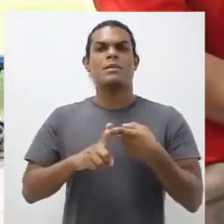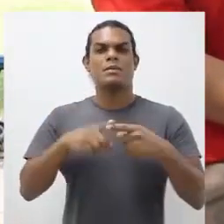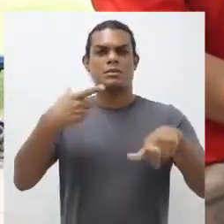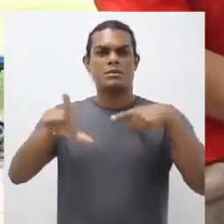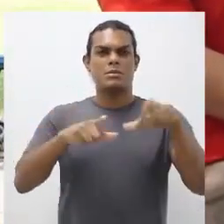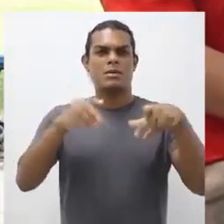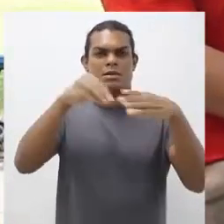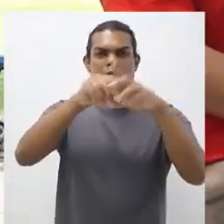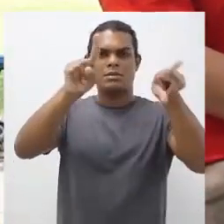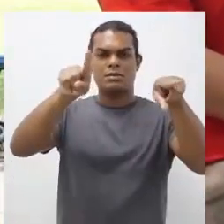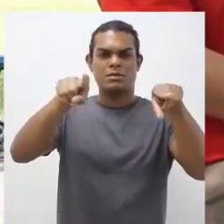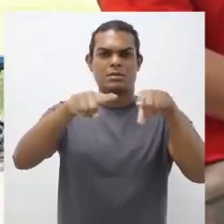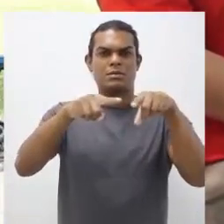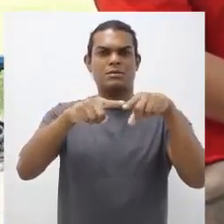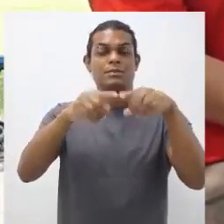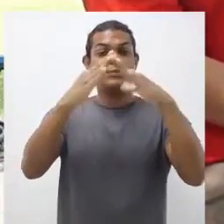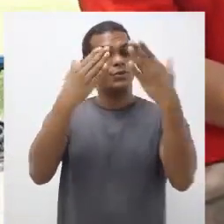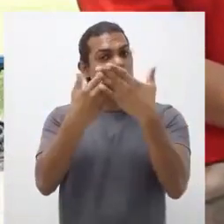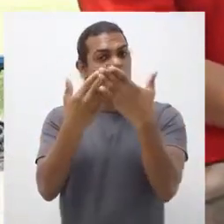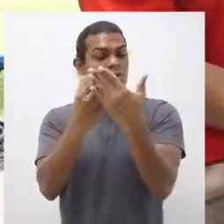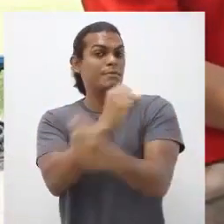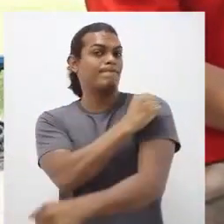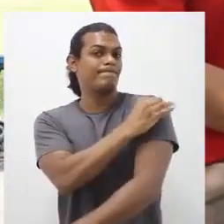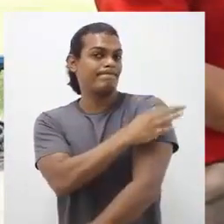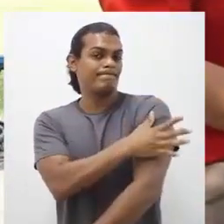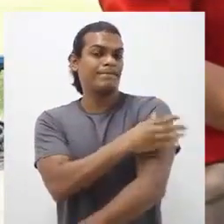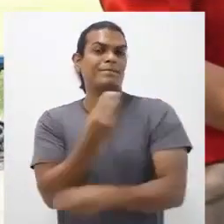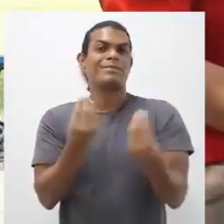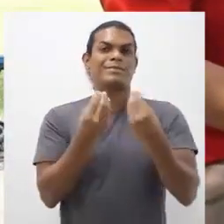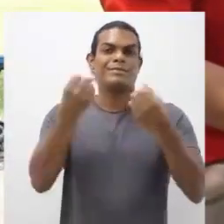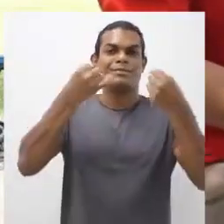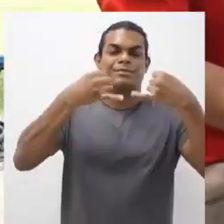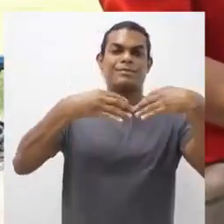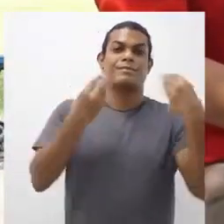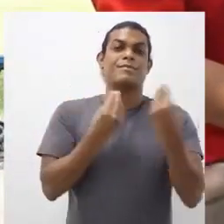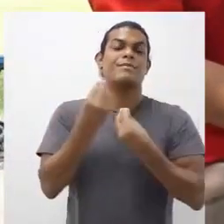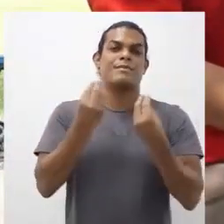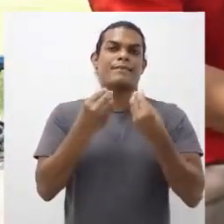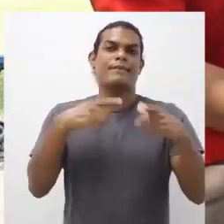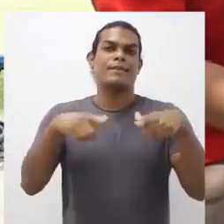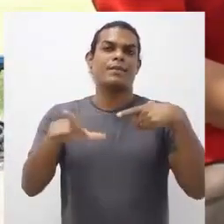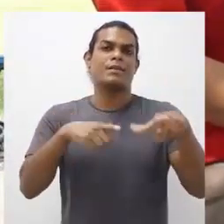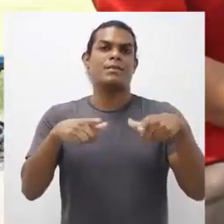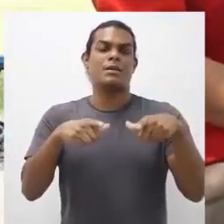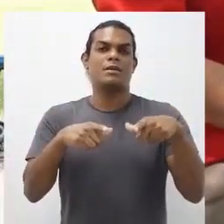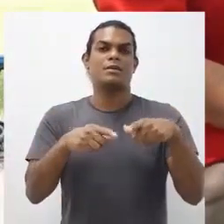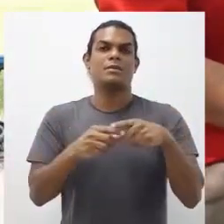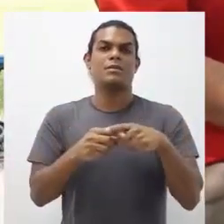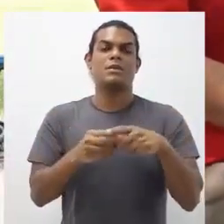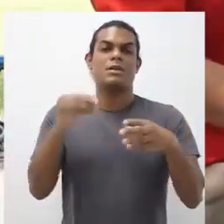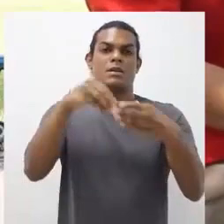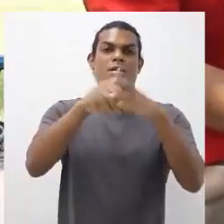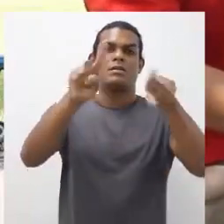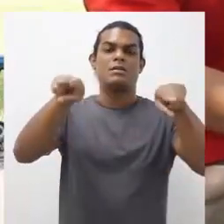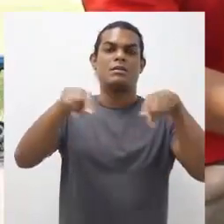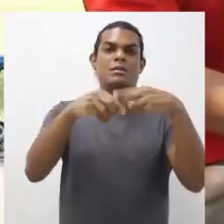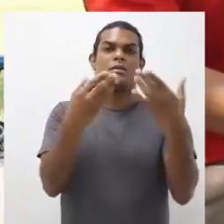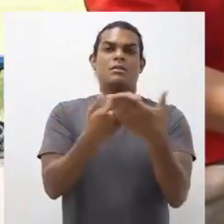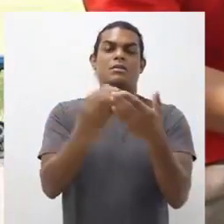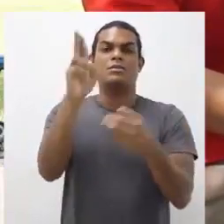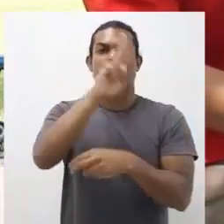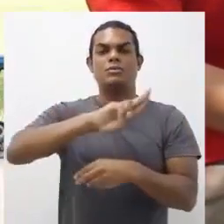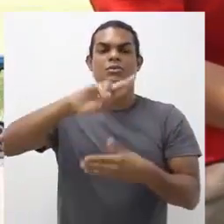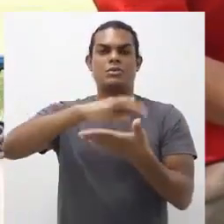na sala de aula com os alunos do ensino fundamental. Flávia, vamos trazer para a gente como é que você atua com seus alunos dentro da sala de aula, usando